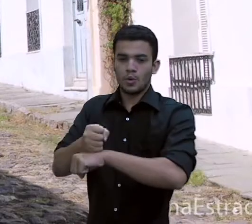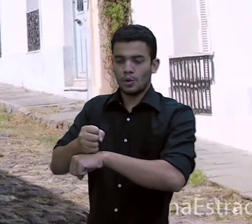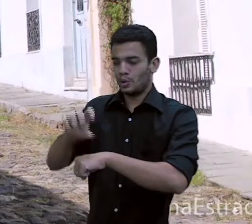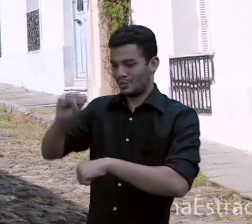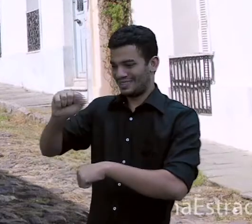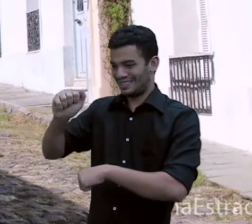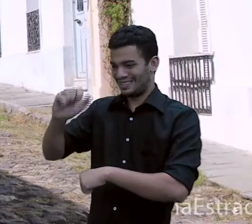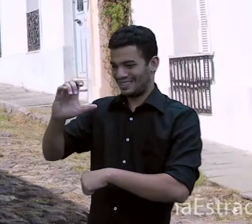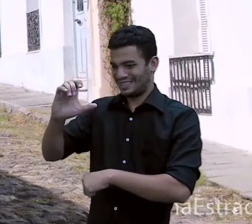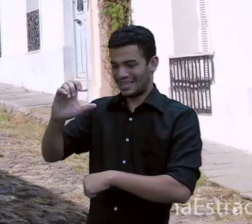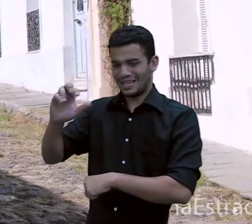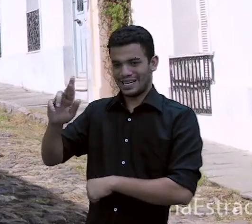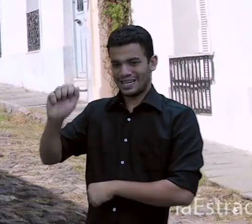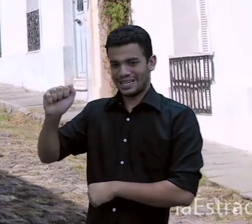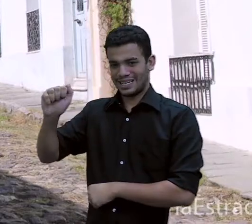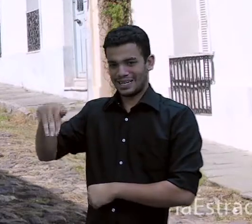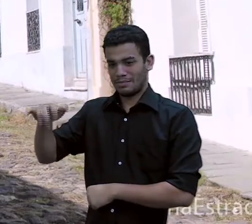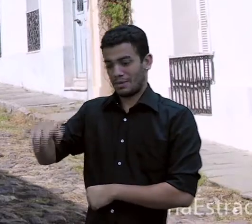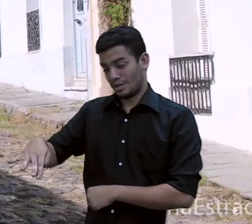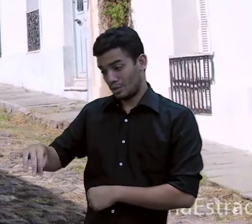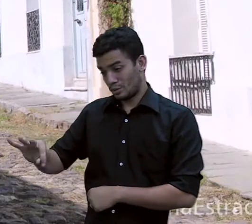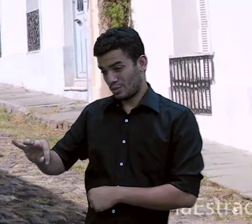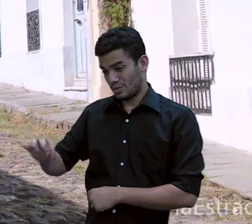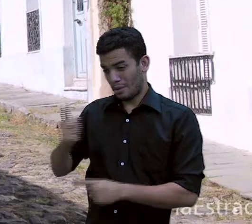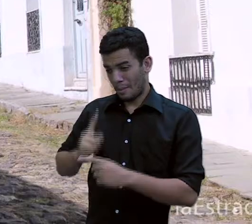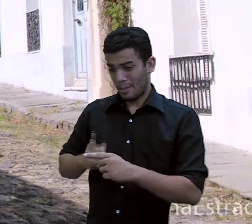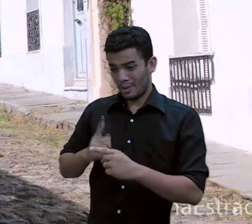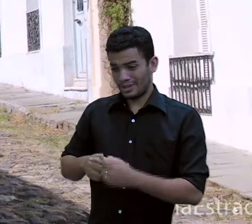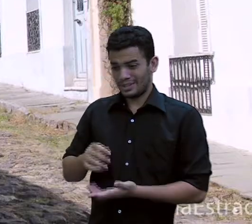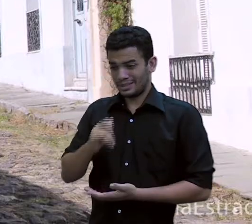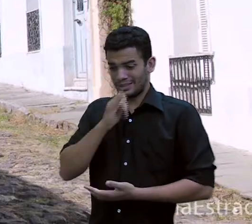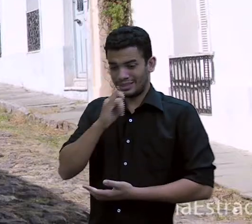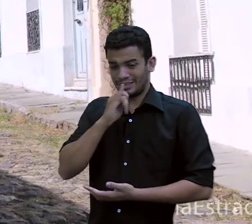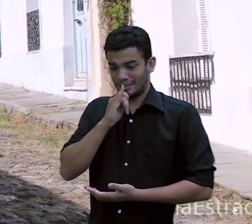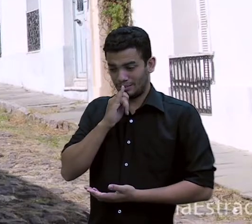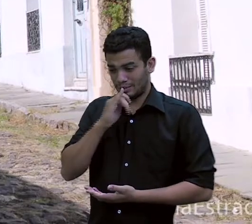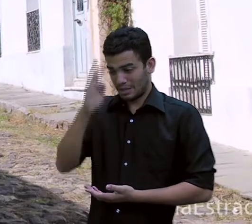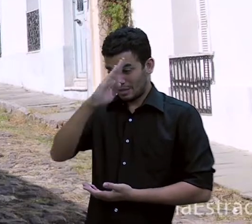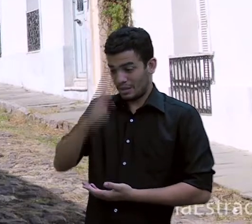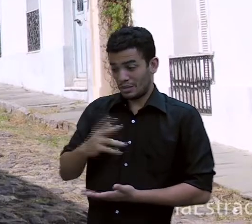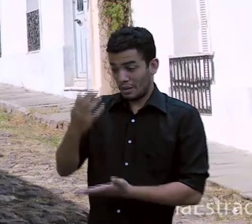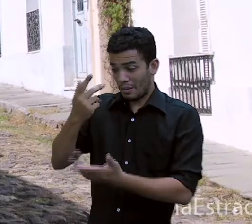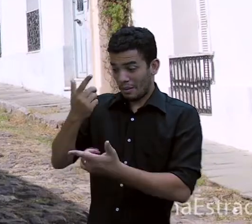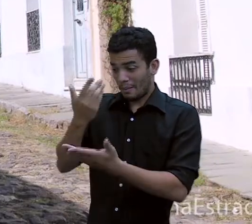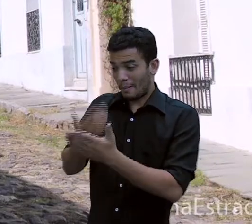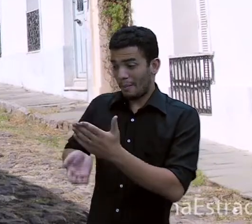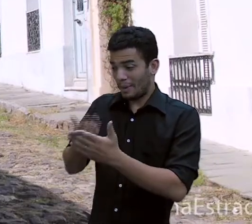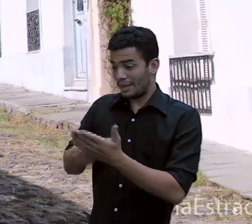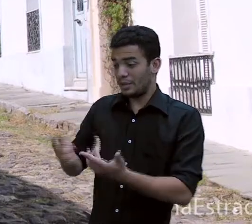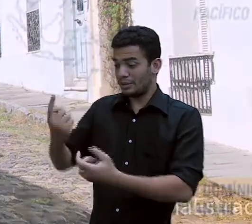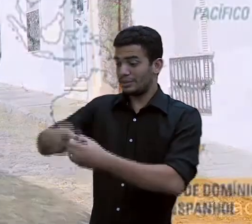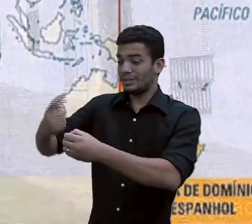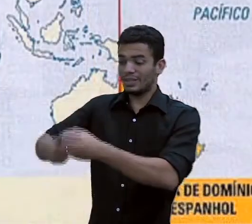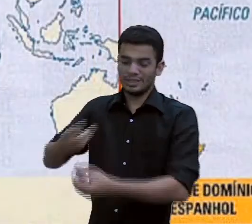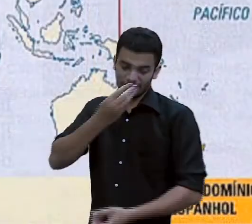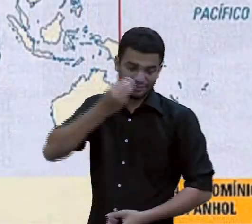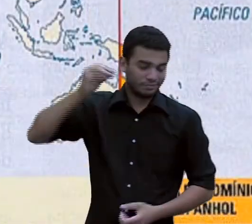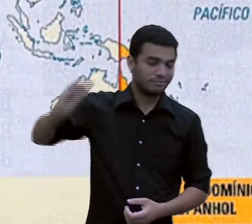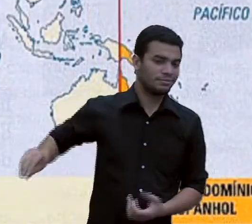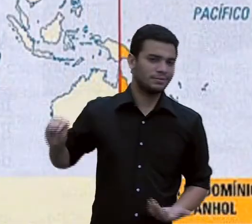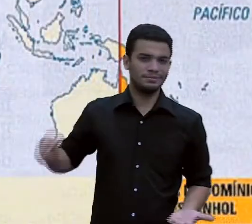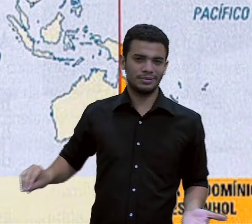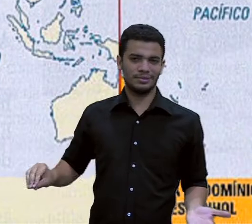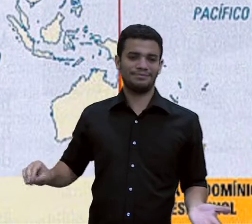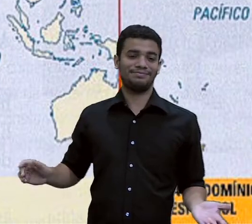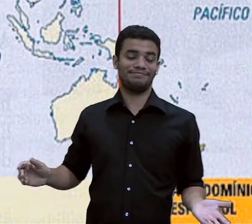que o Brasil perdeu. A briga entre Portugal e Espanha pelo estuário do Prata,